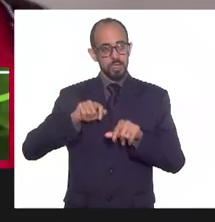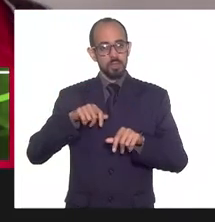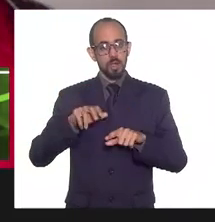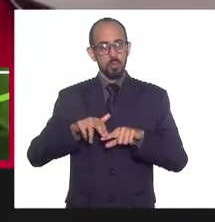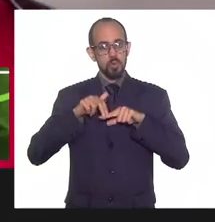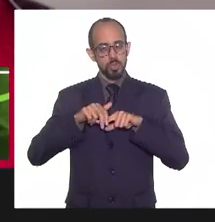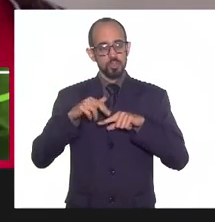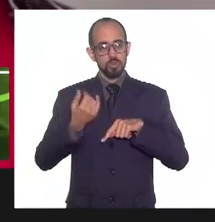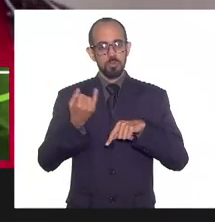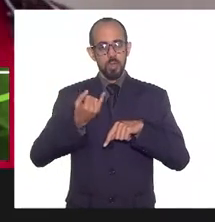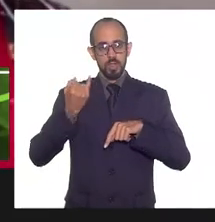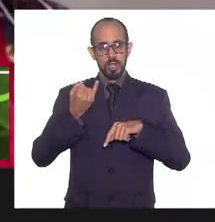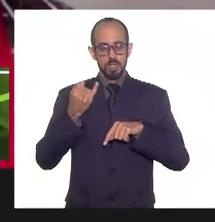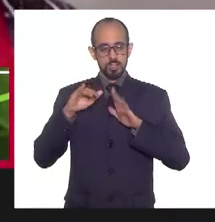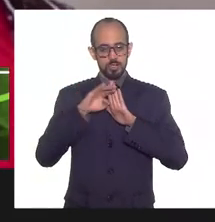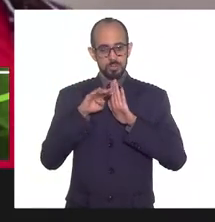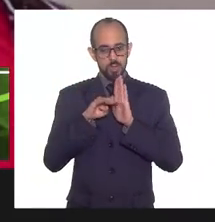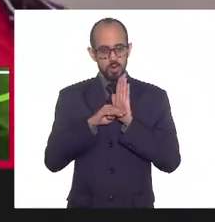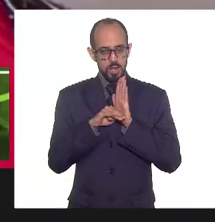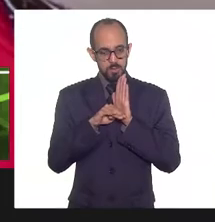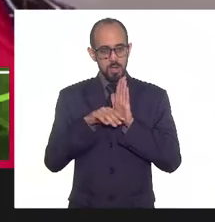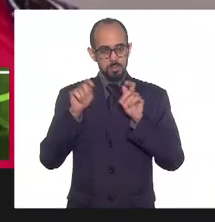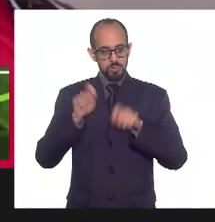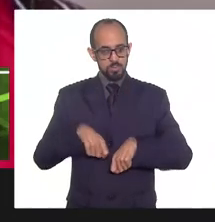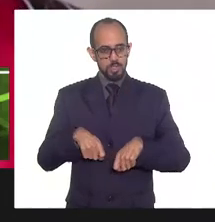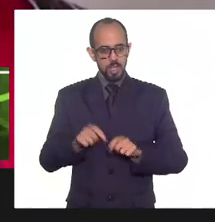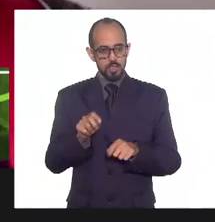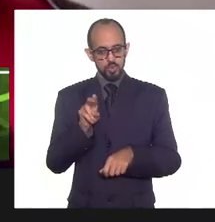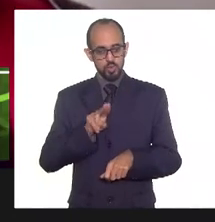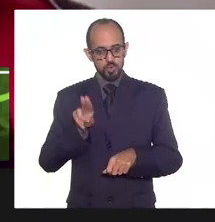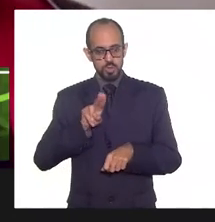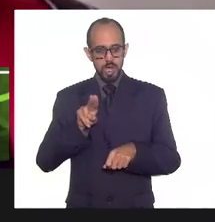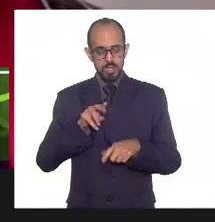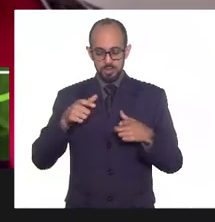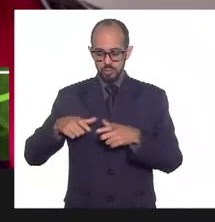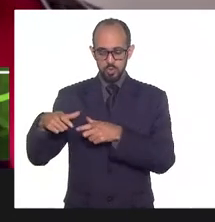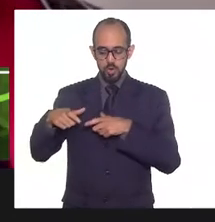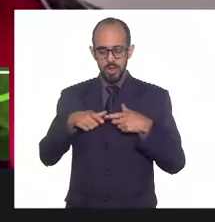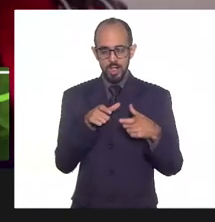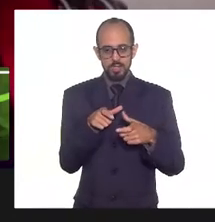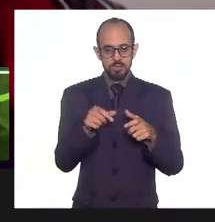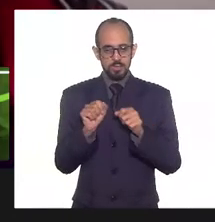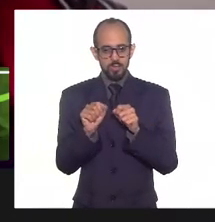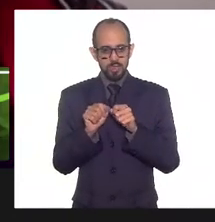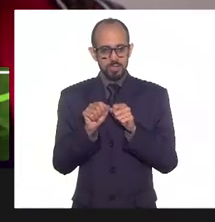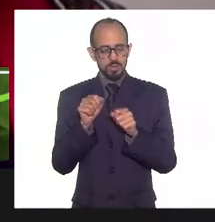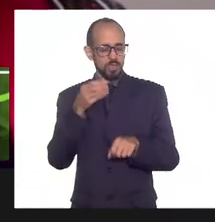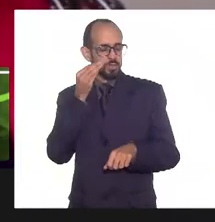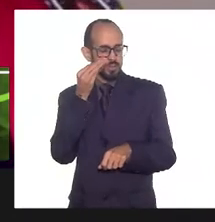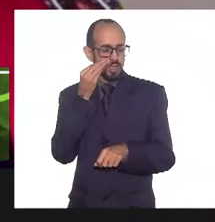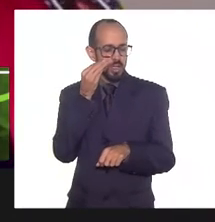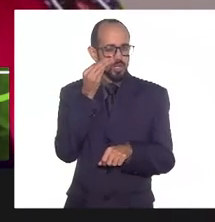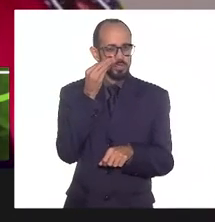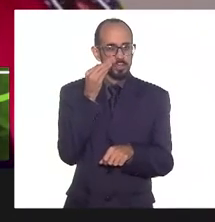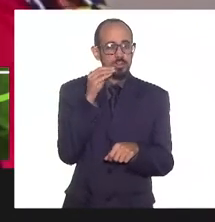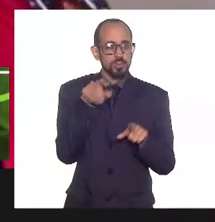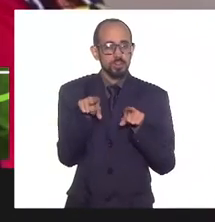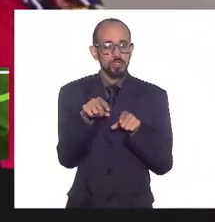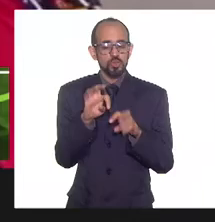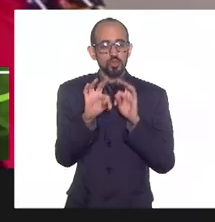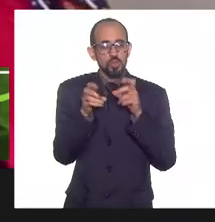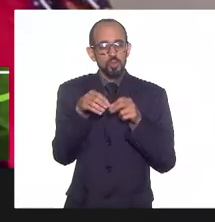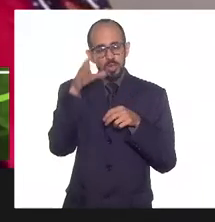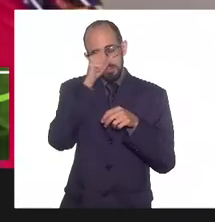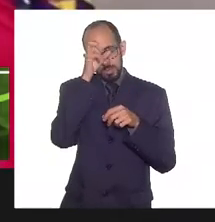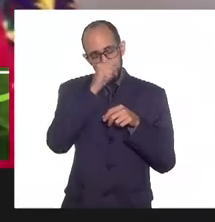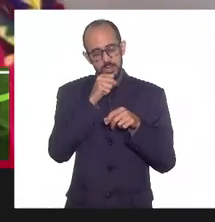importância do programa a possibilidade de usar os espaços para inclusive fazer a experimentação do que aprendeu no seu